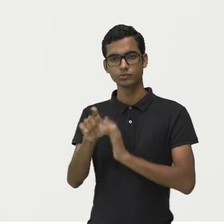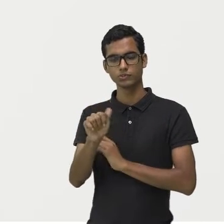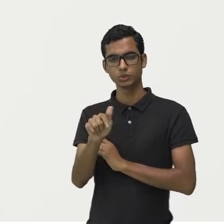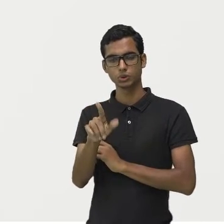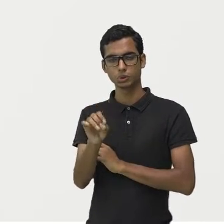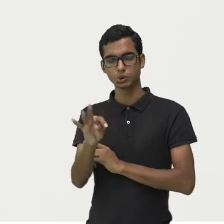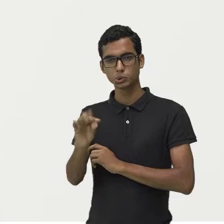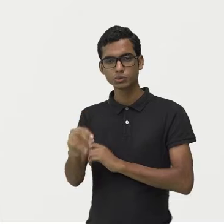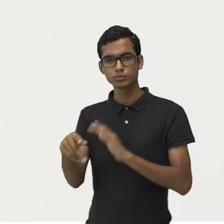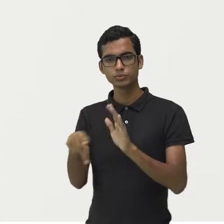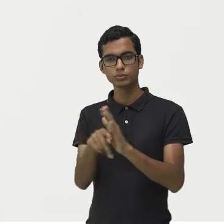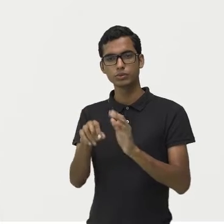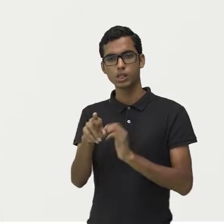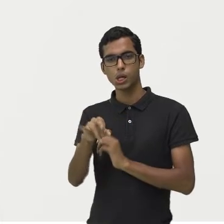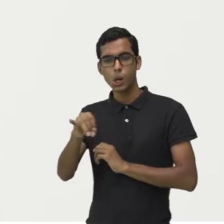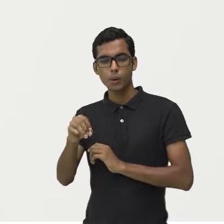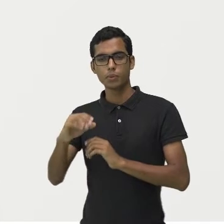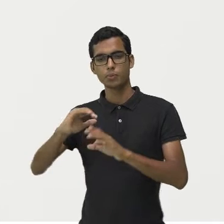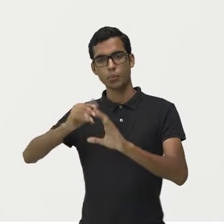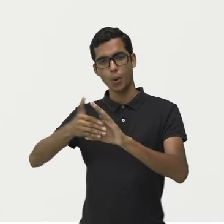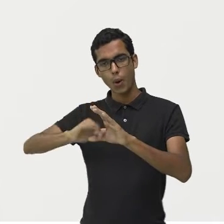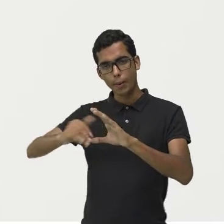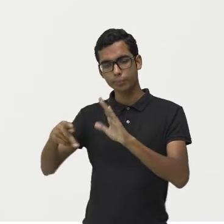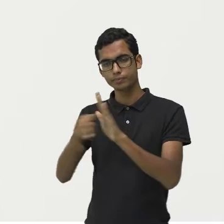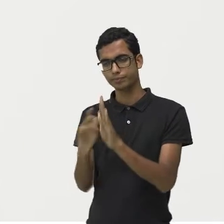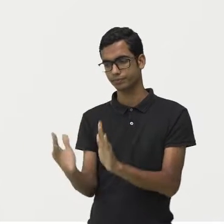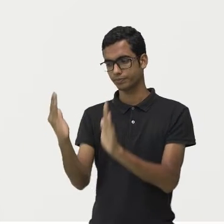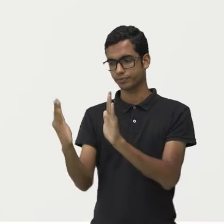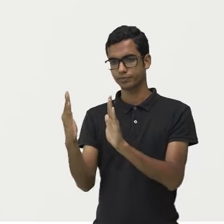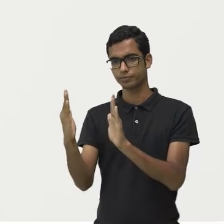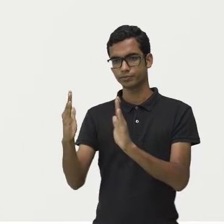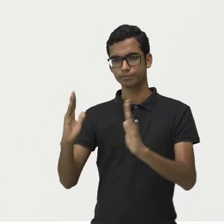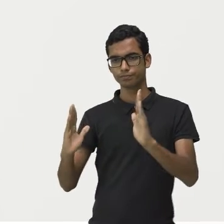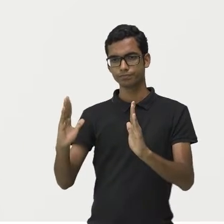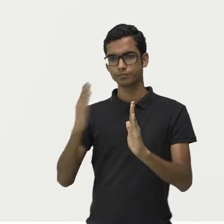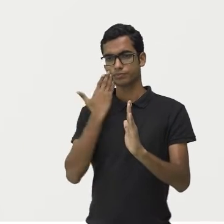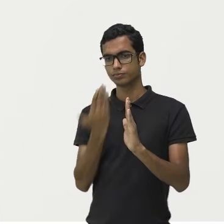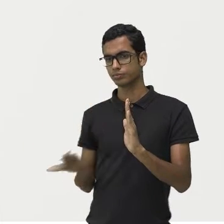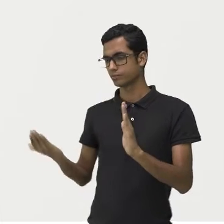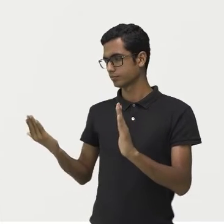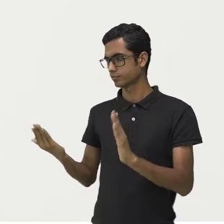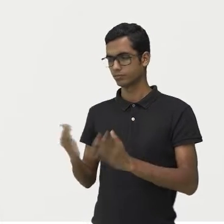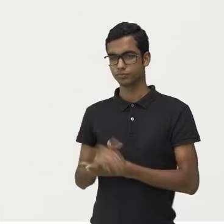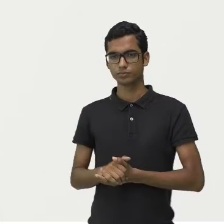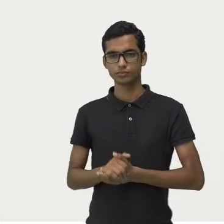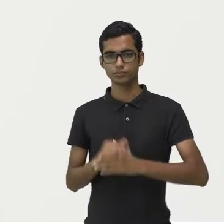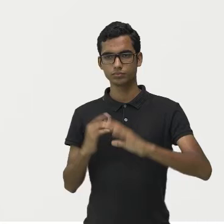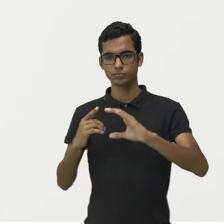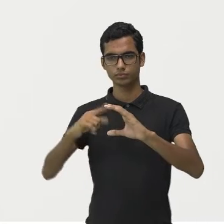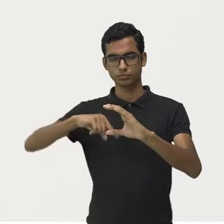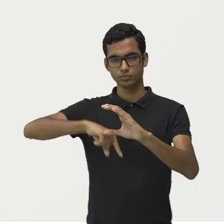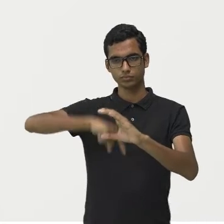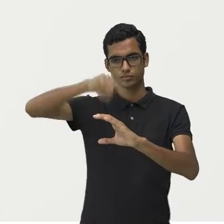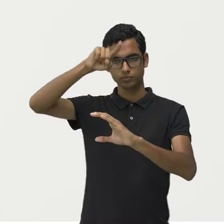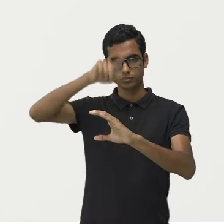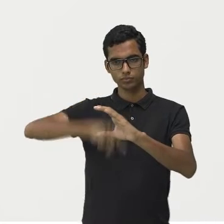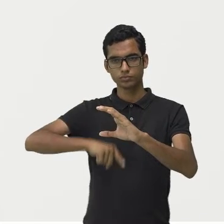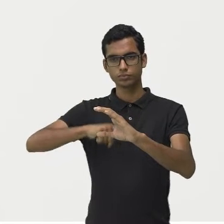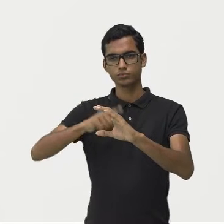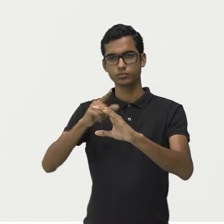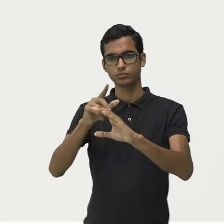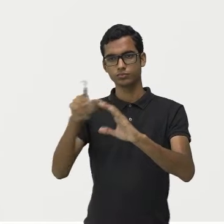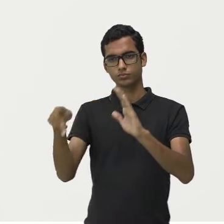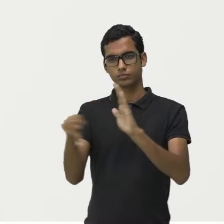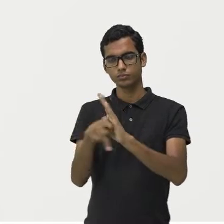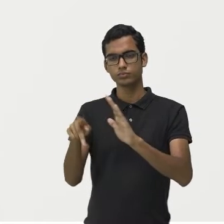de raio de curvatura do espelho. Ele está falando dessa distância aqui, gente, que vai do vértice até o centro de curvatura, essa distância R